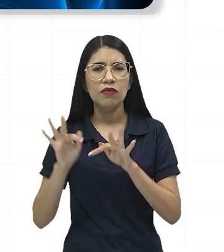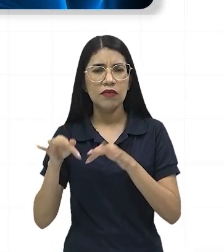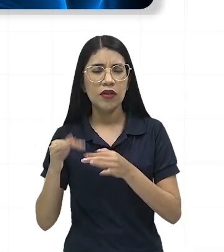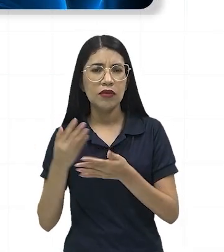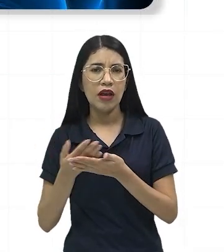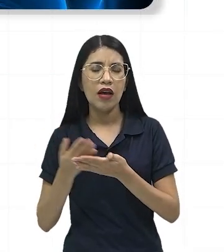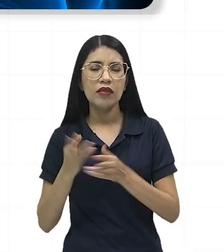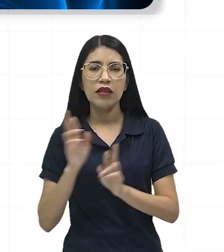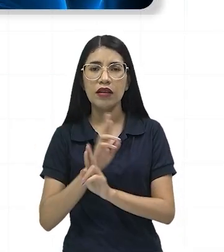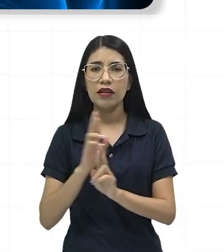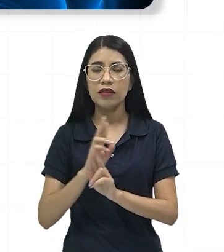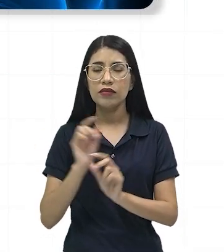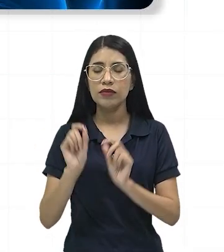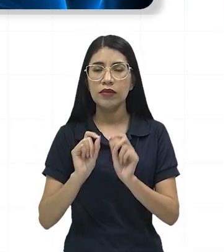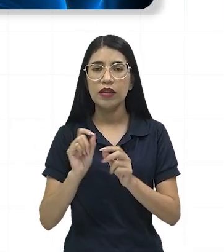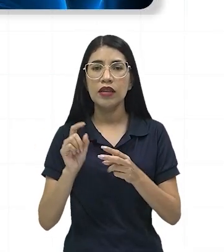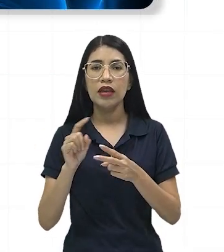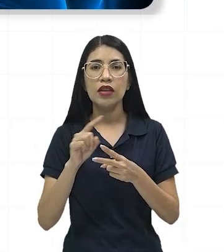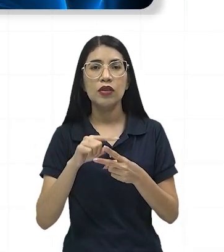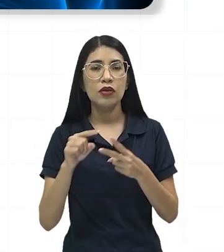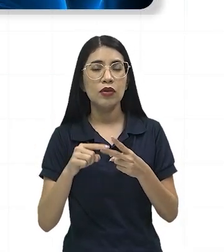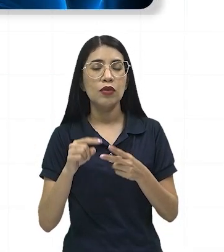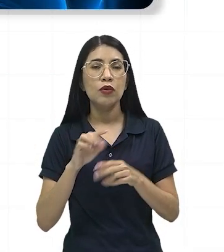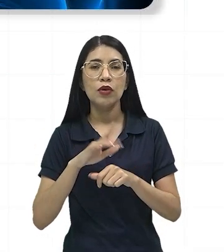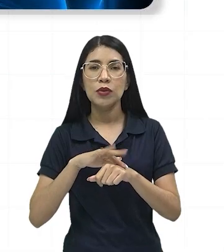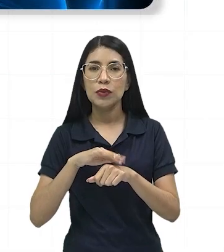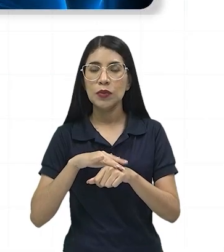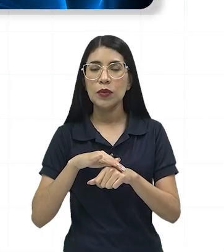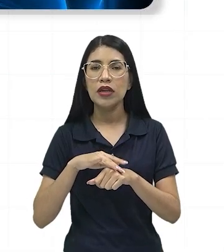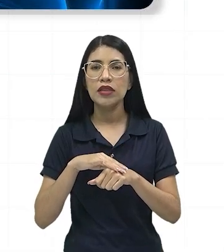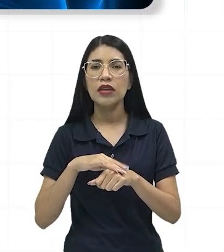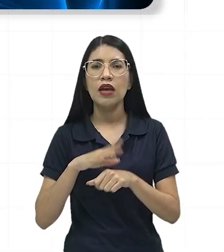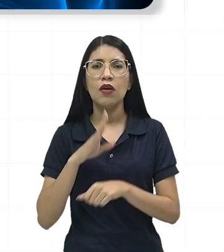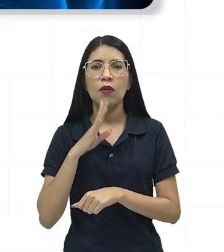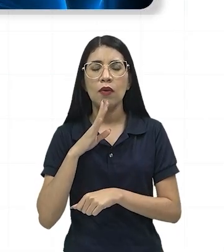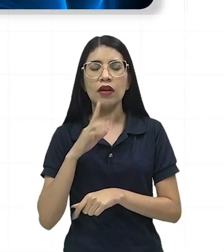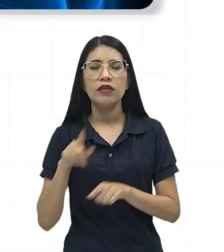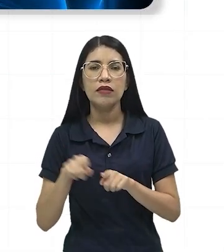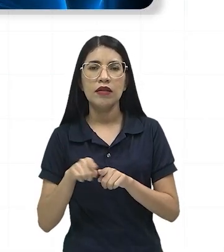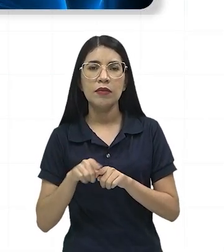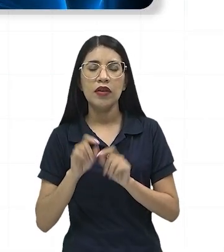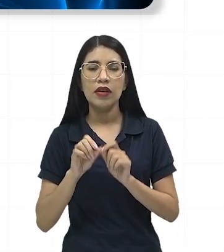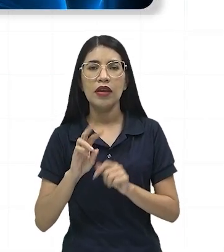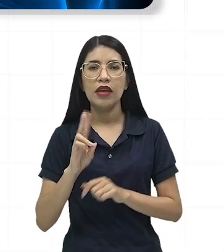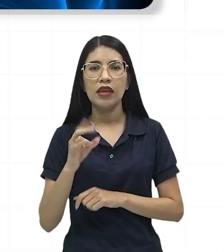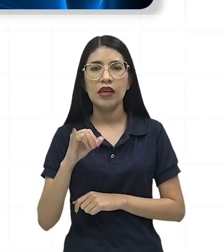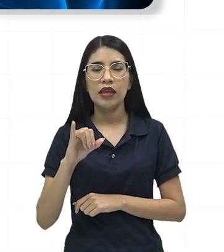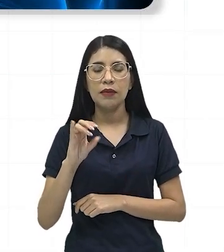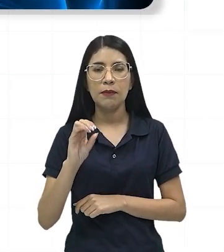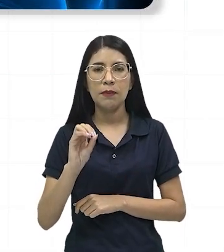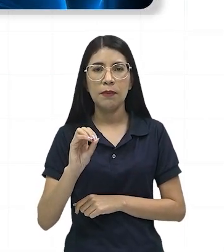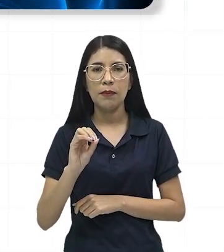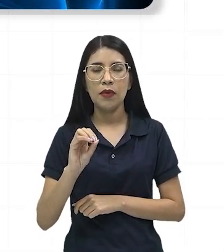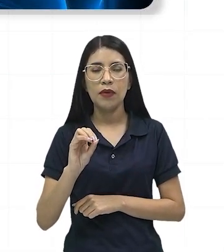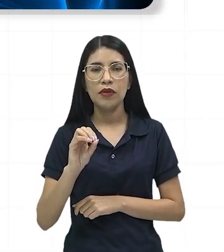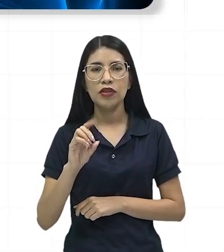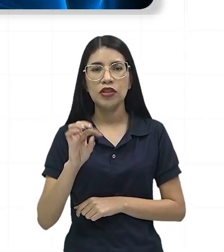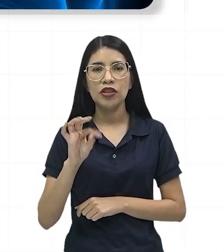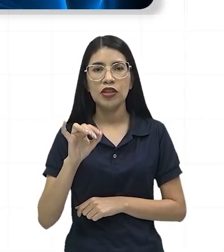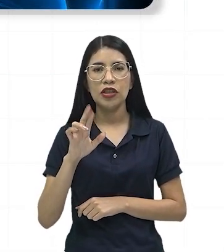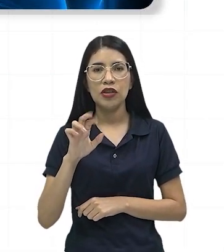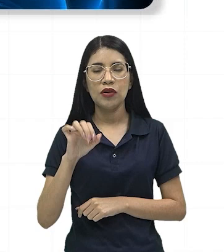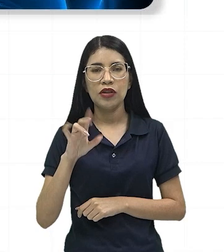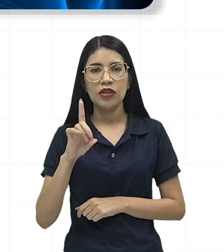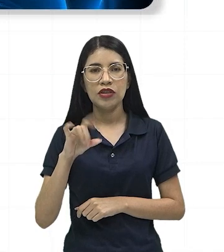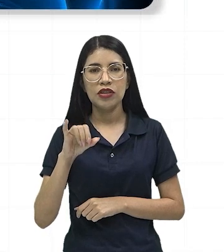da aula a gente vai ver que está relacionado com duas doenças bastante conhecidas, que é o hipertireoidismo e